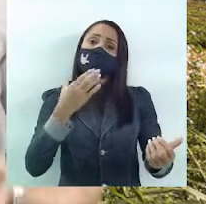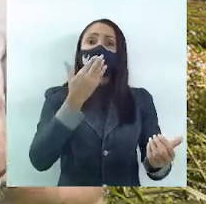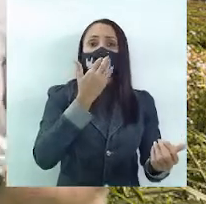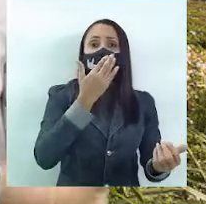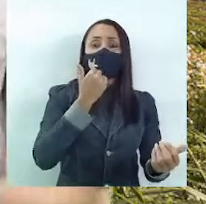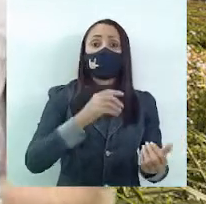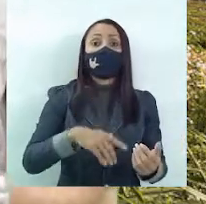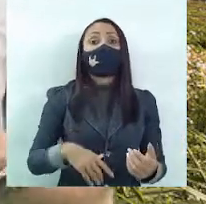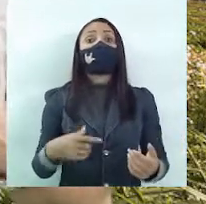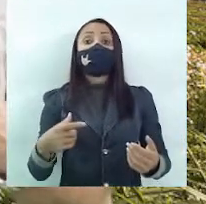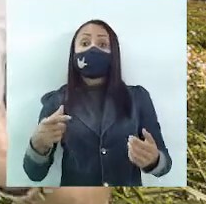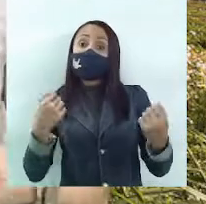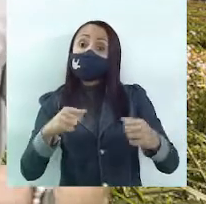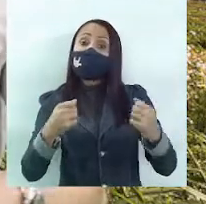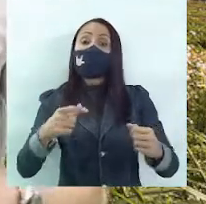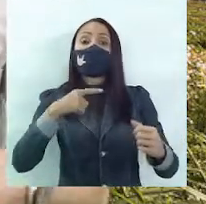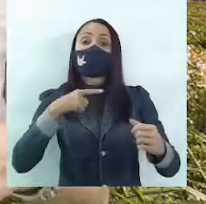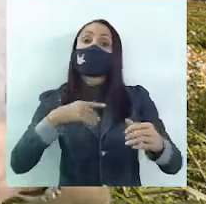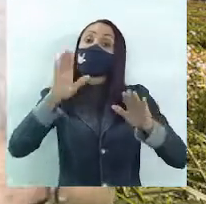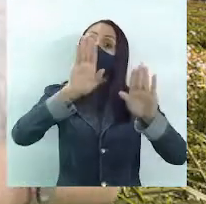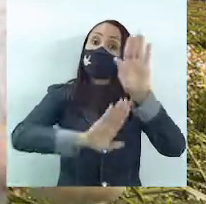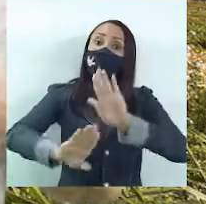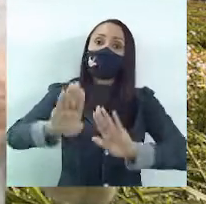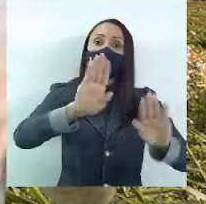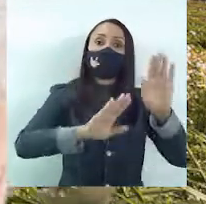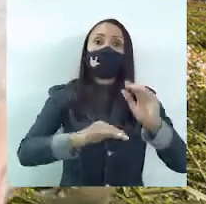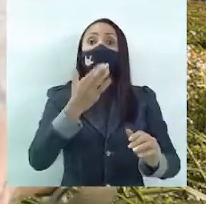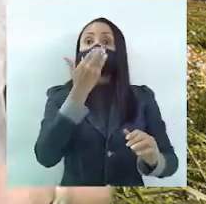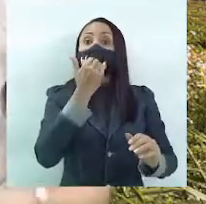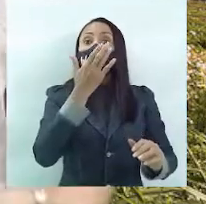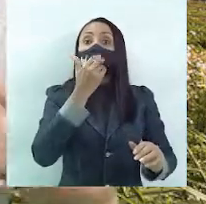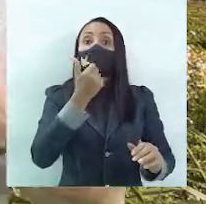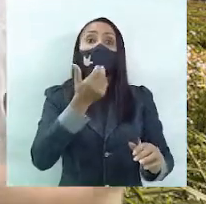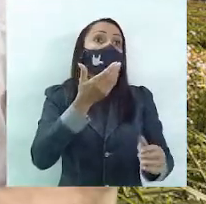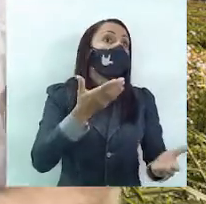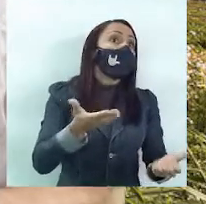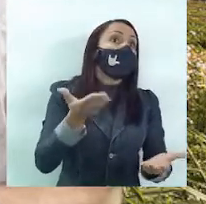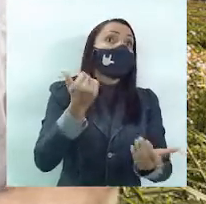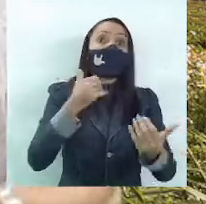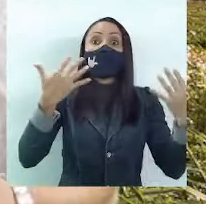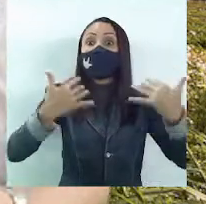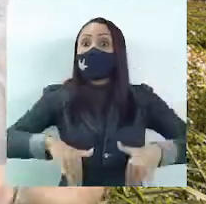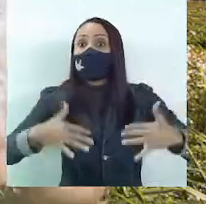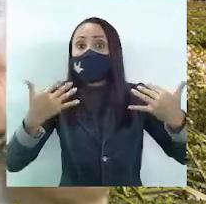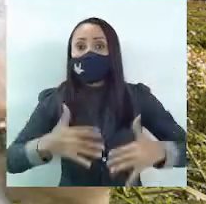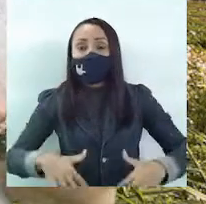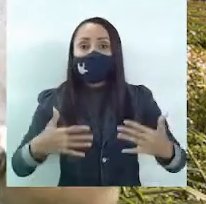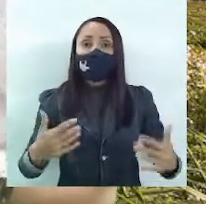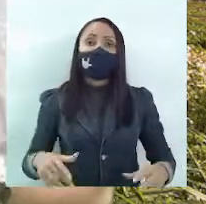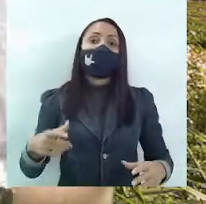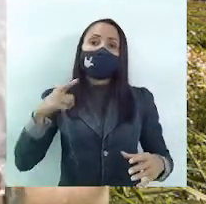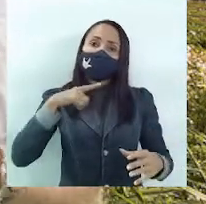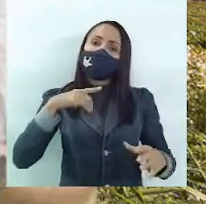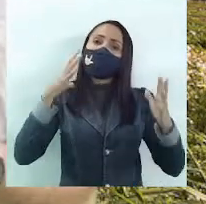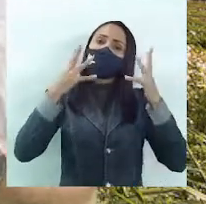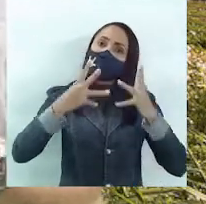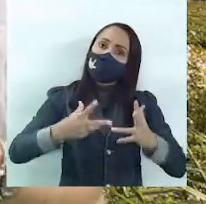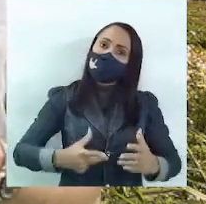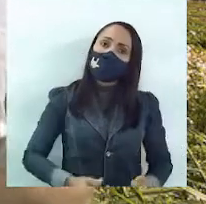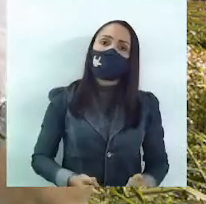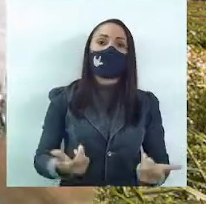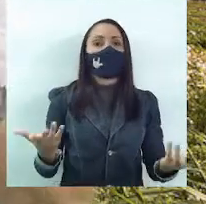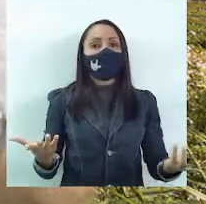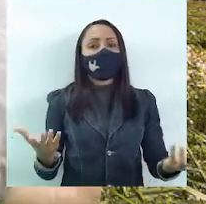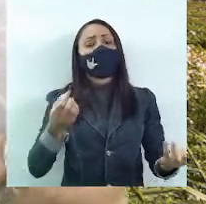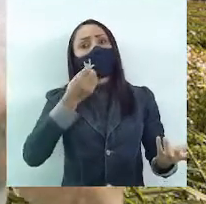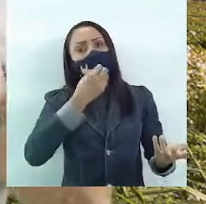gente deve ter cuidado é o quê? Não se alimentar tanto de açúcar e ter uma boa higienização. Porque se você não se alimenta tanto de açúcar, sua boca não fica com